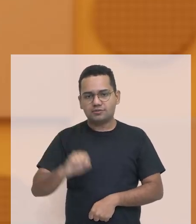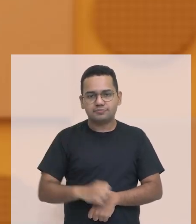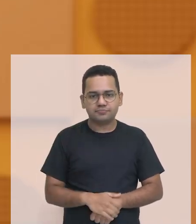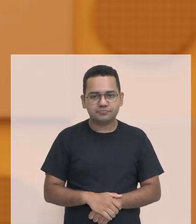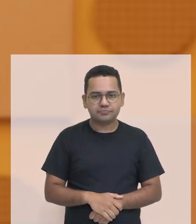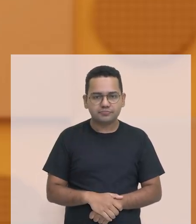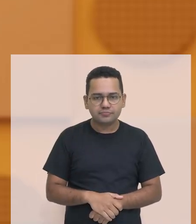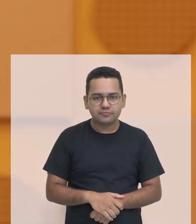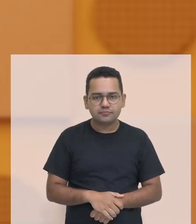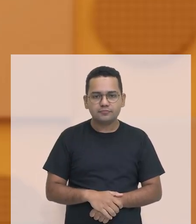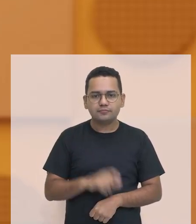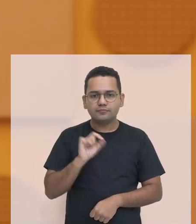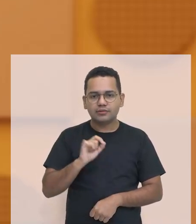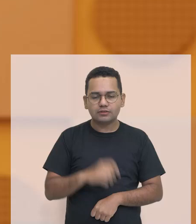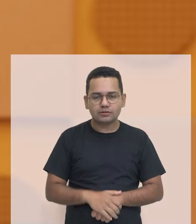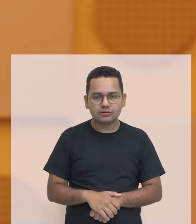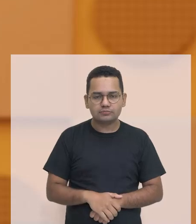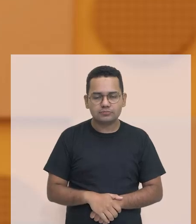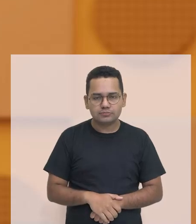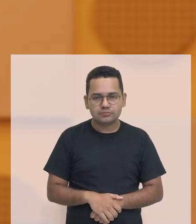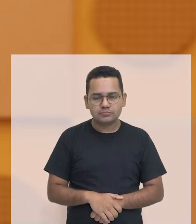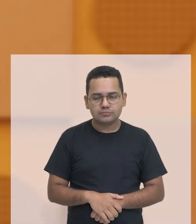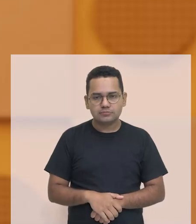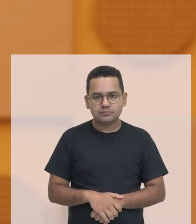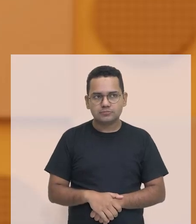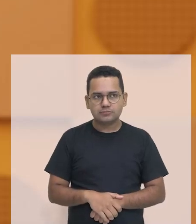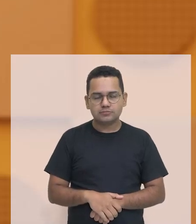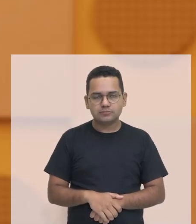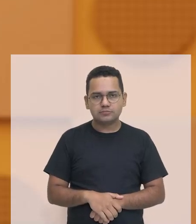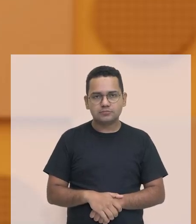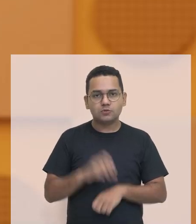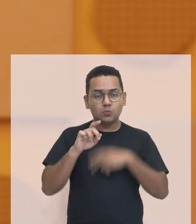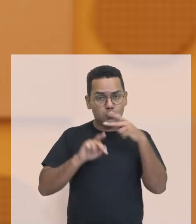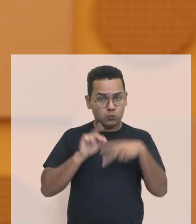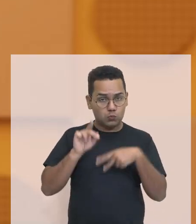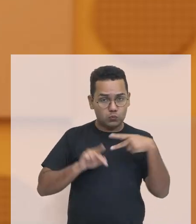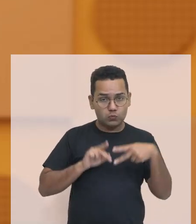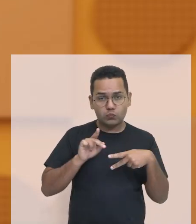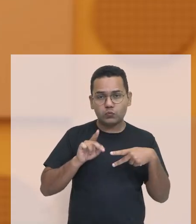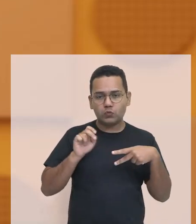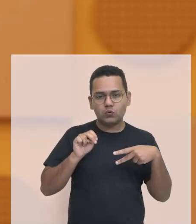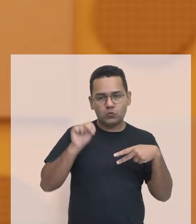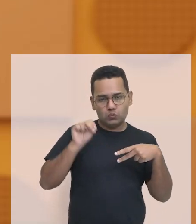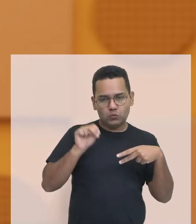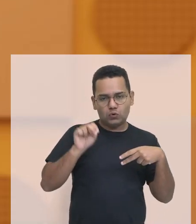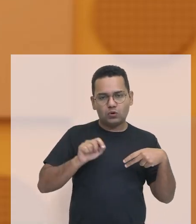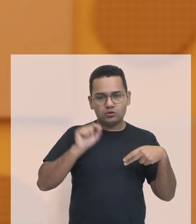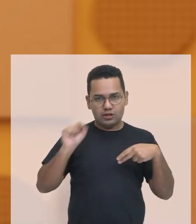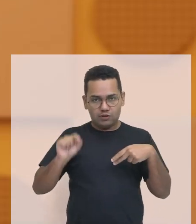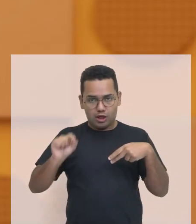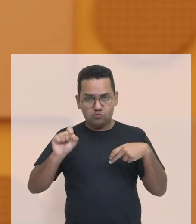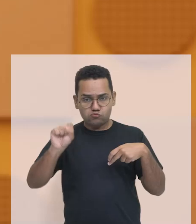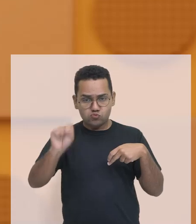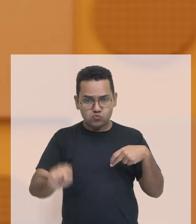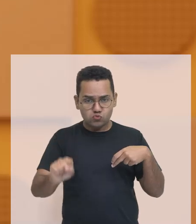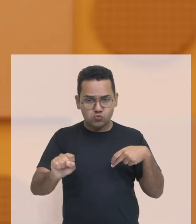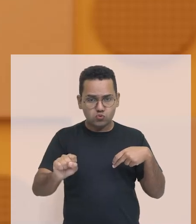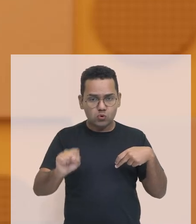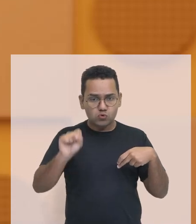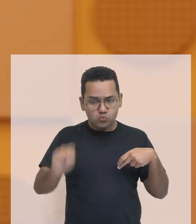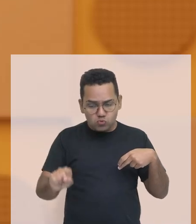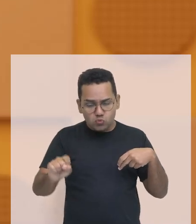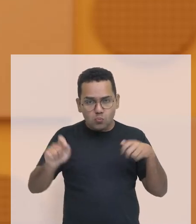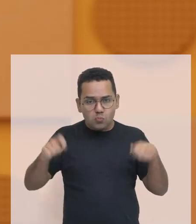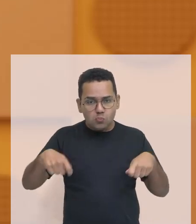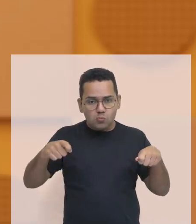do Norte que estavam no Vietnã do Sul, e eles possuíam o apoio do Vietnã do Sul para conseguir manter suas táticas de